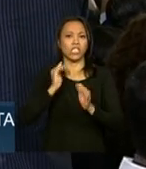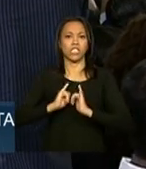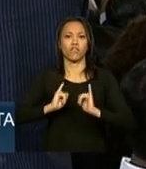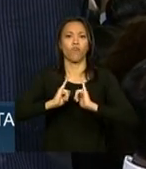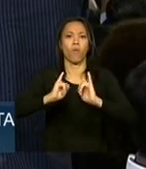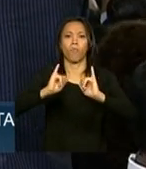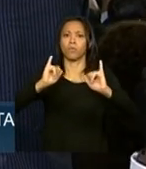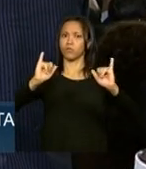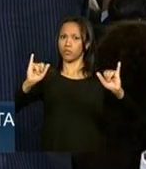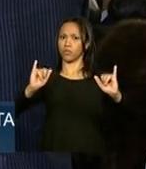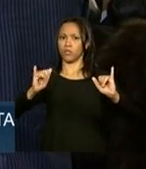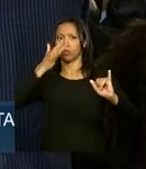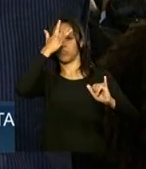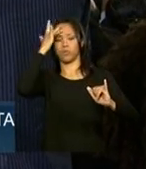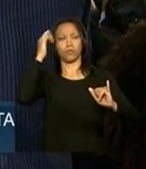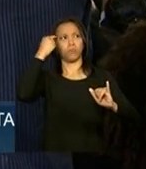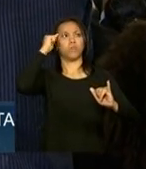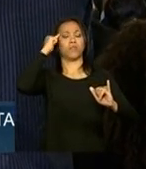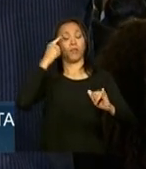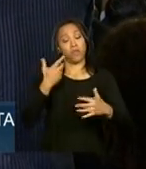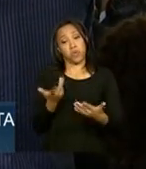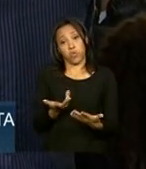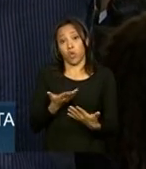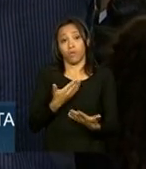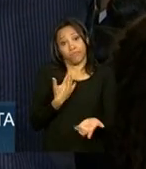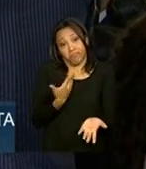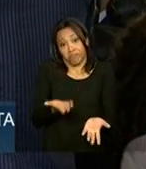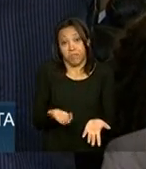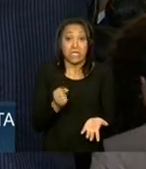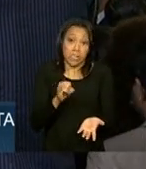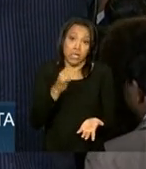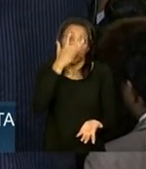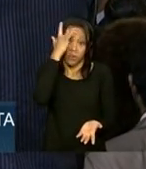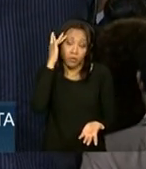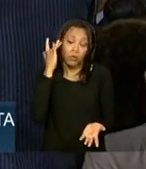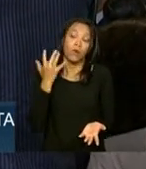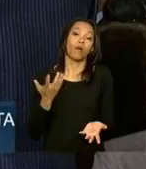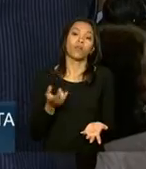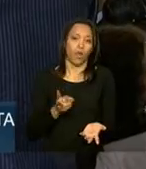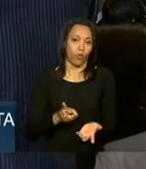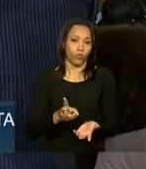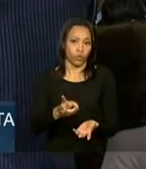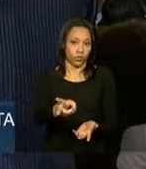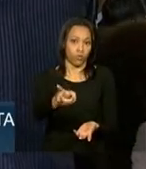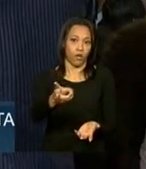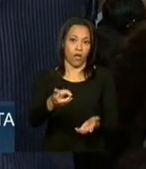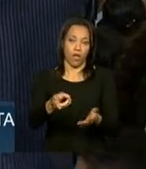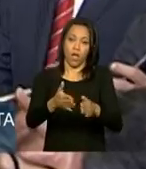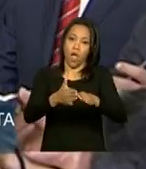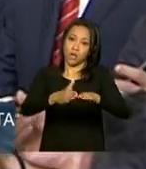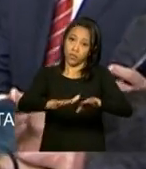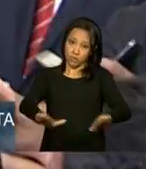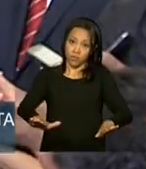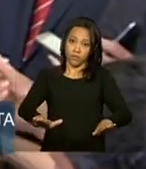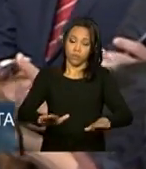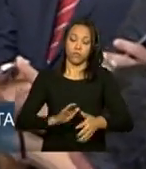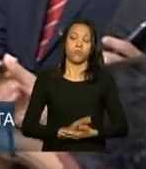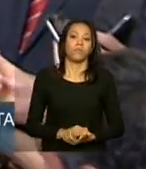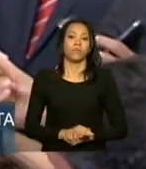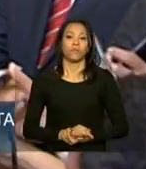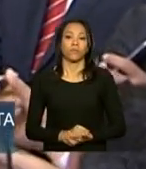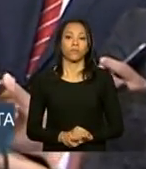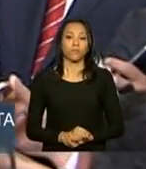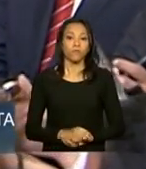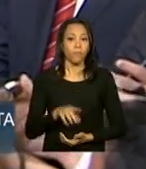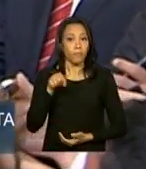saíam aquelas deduções. Lamento, se o pessoal quer ficar surpreso com a obviedade que é este